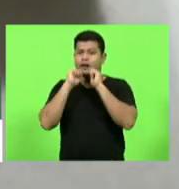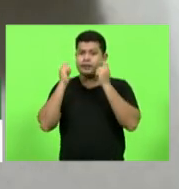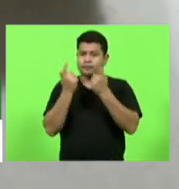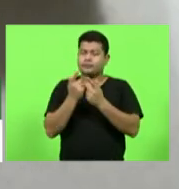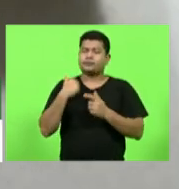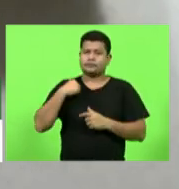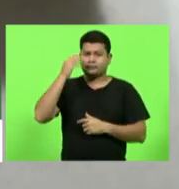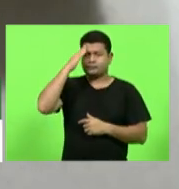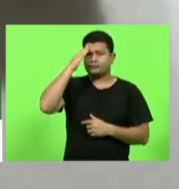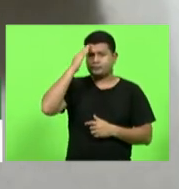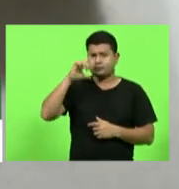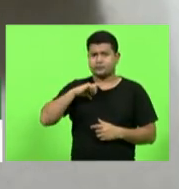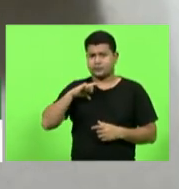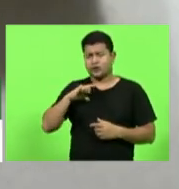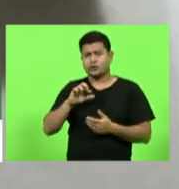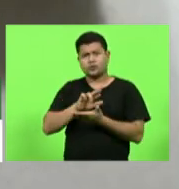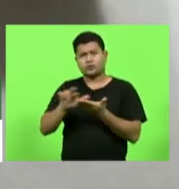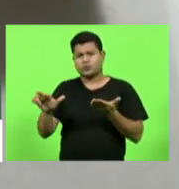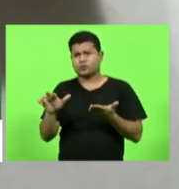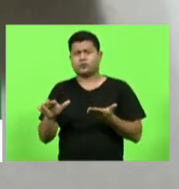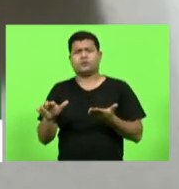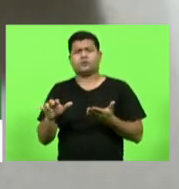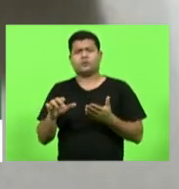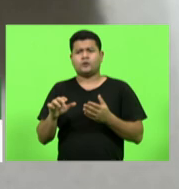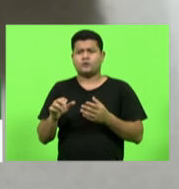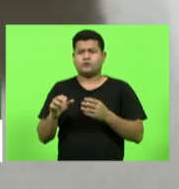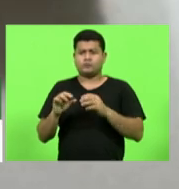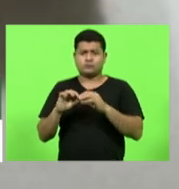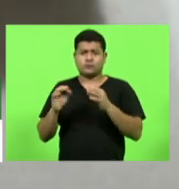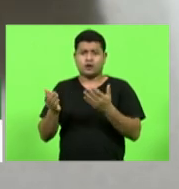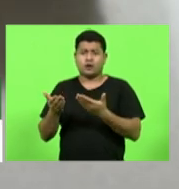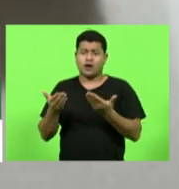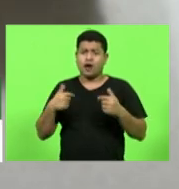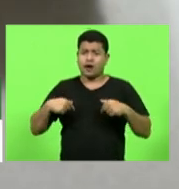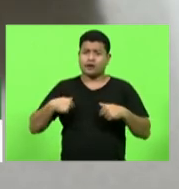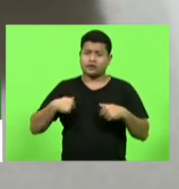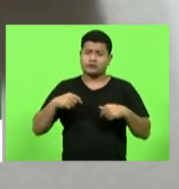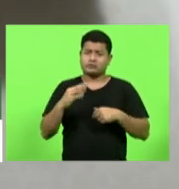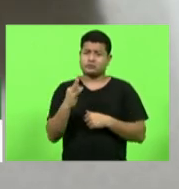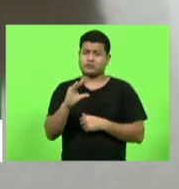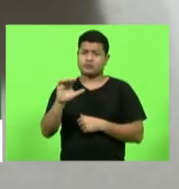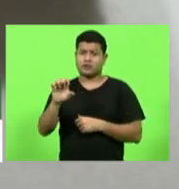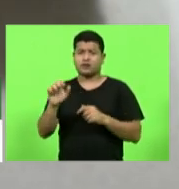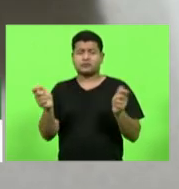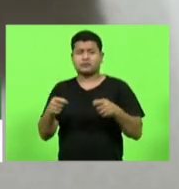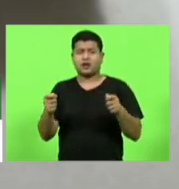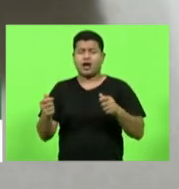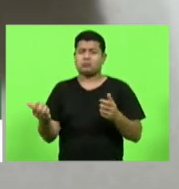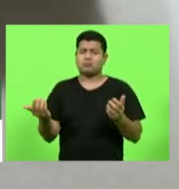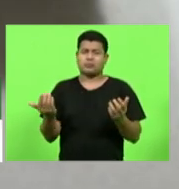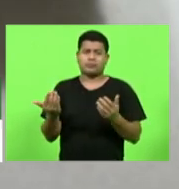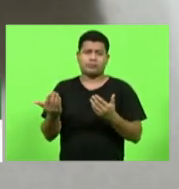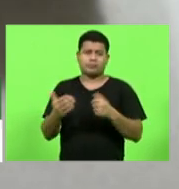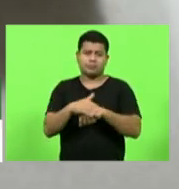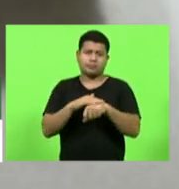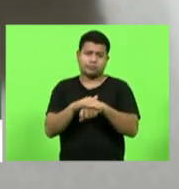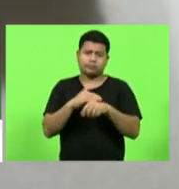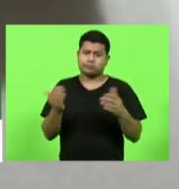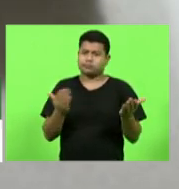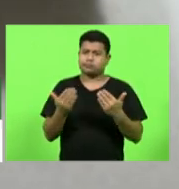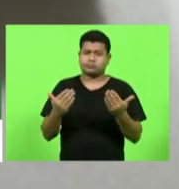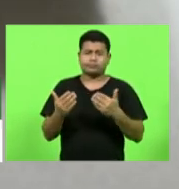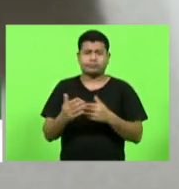que tem todas as condições, capacidade, e aí que eu coloco o Tribunal de Contas à disposição para fazermos esse diálogo. Em relação à Lei